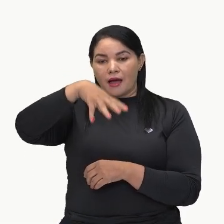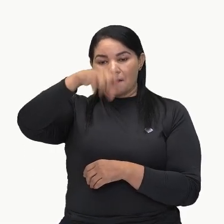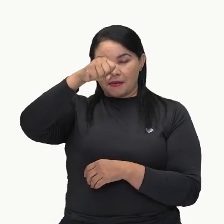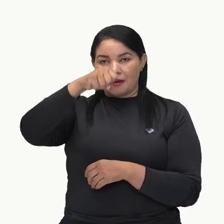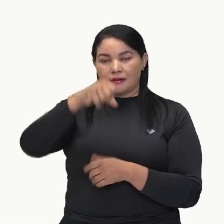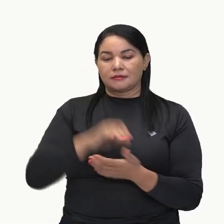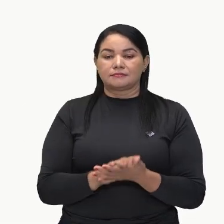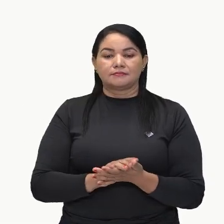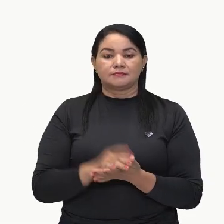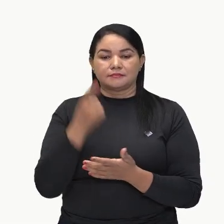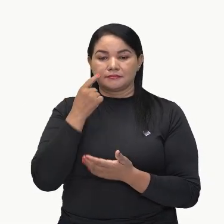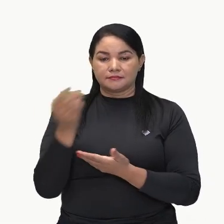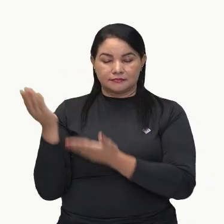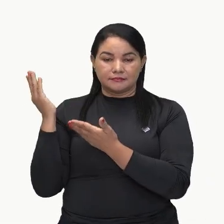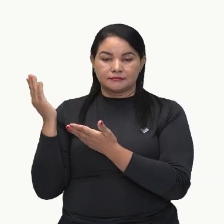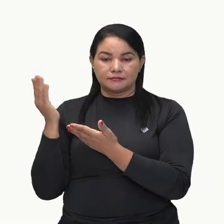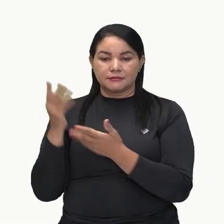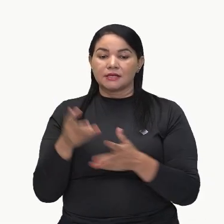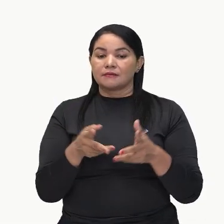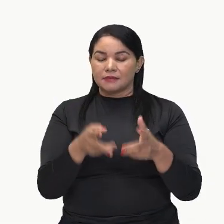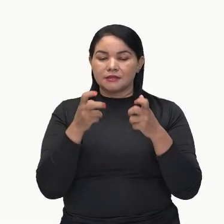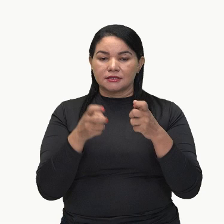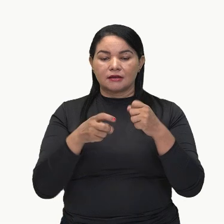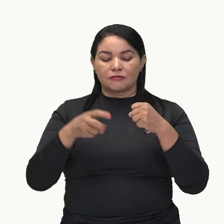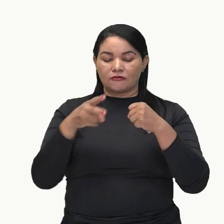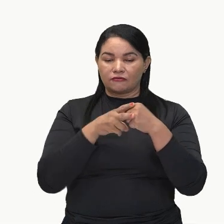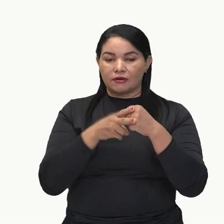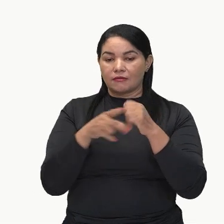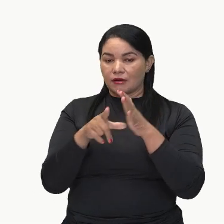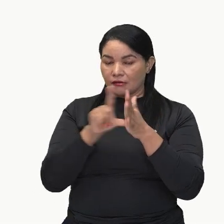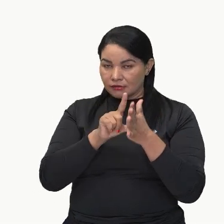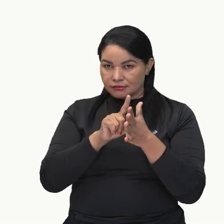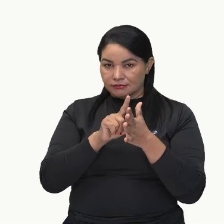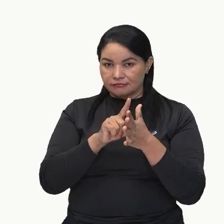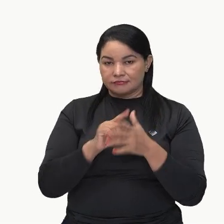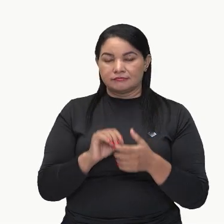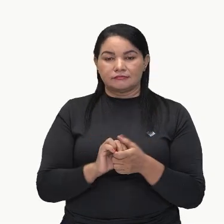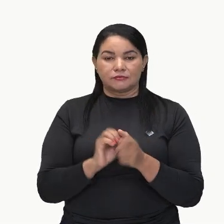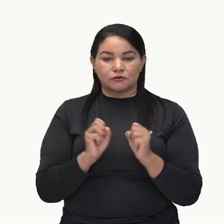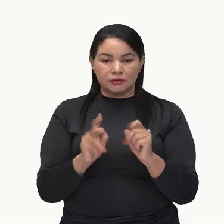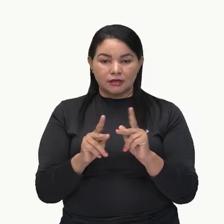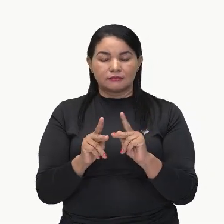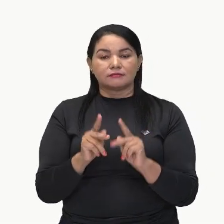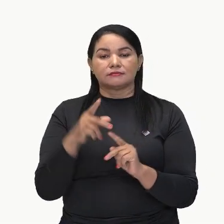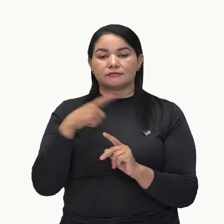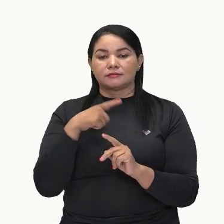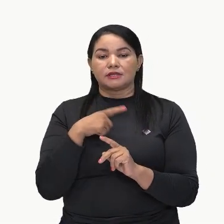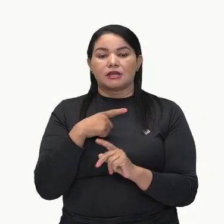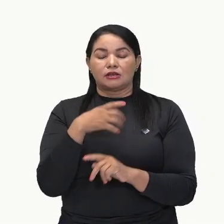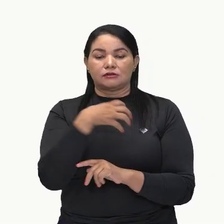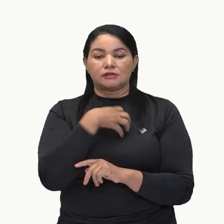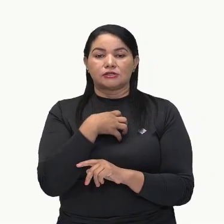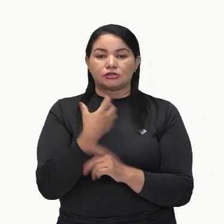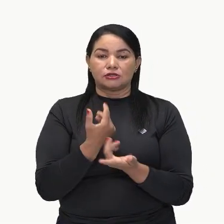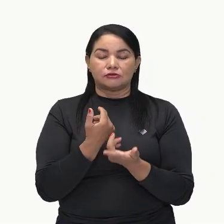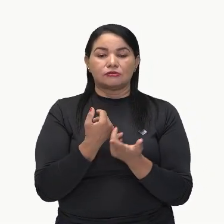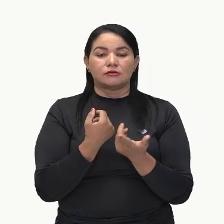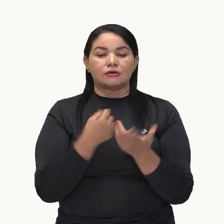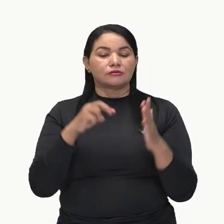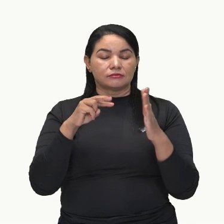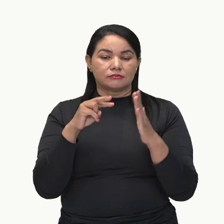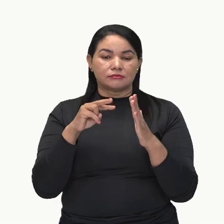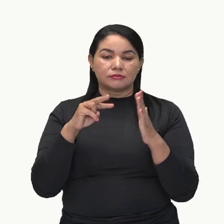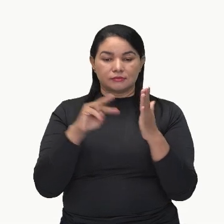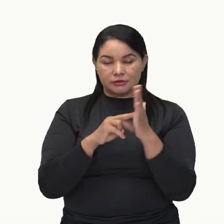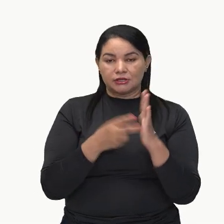estavam está bem aqui. Nota que ele está antes do verbo, aí eu tenho o sentido de explicação. Se eu